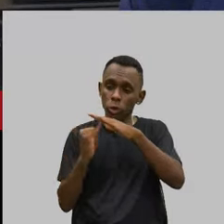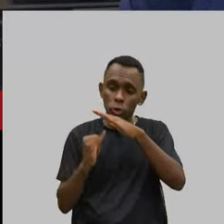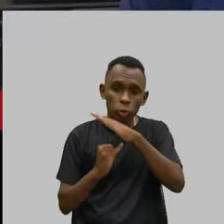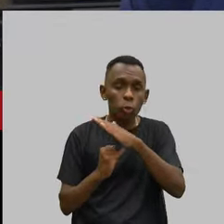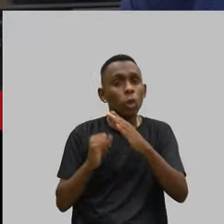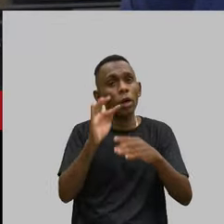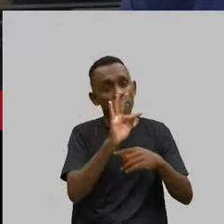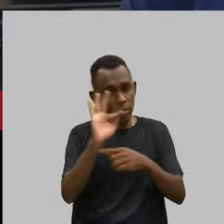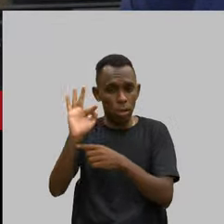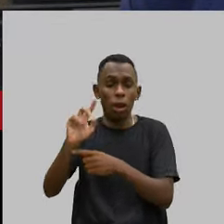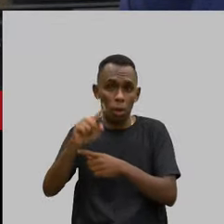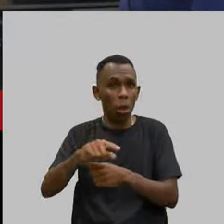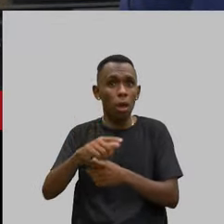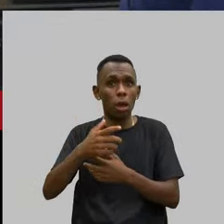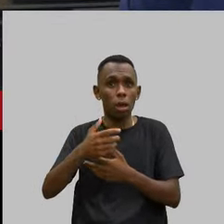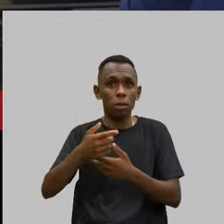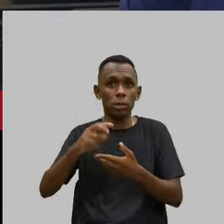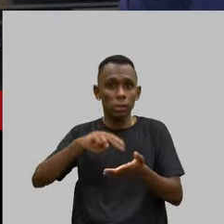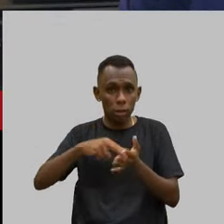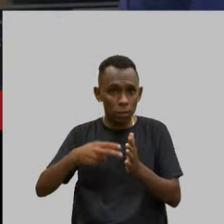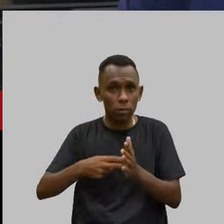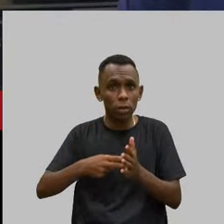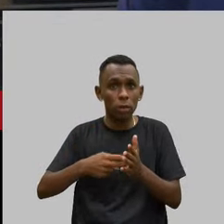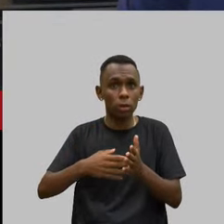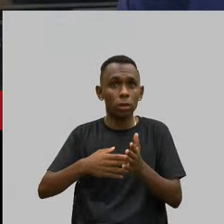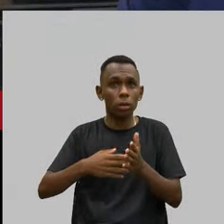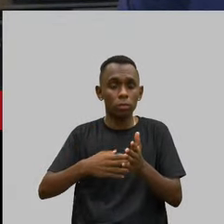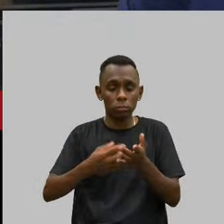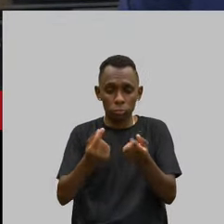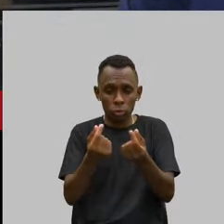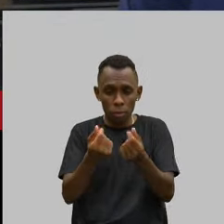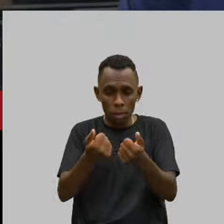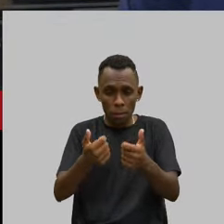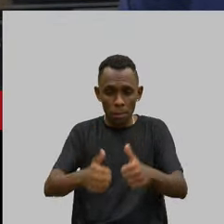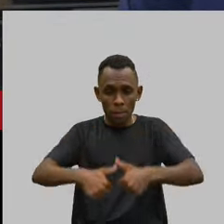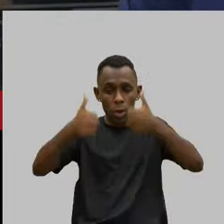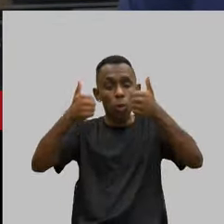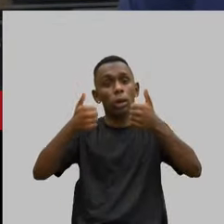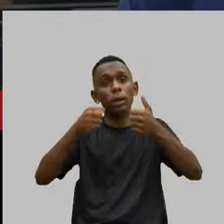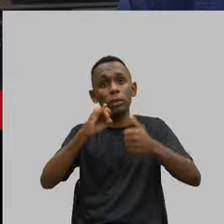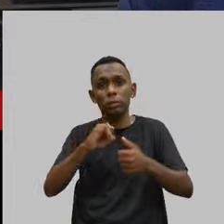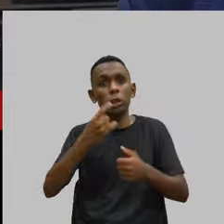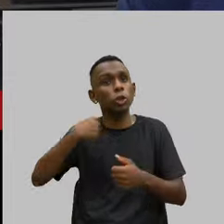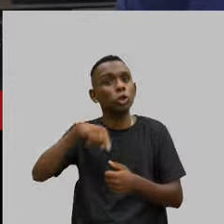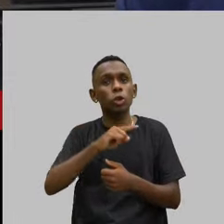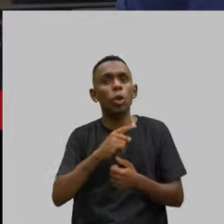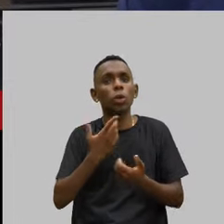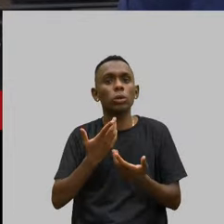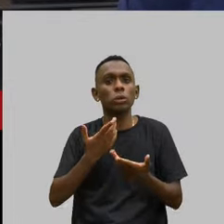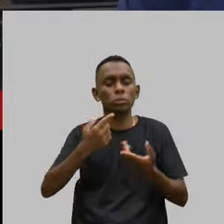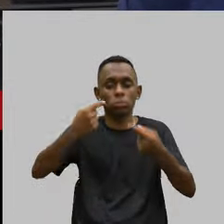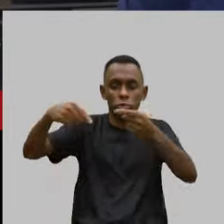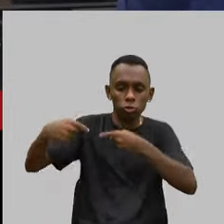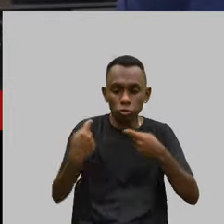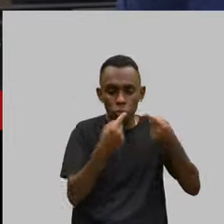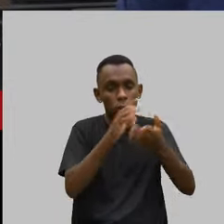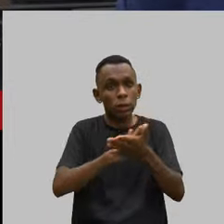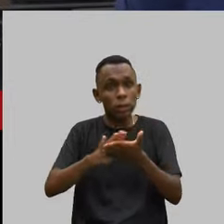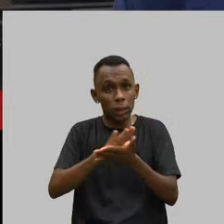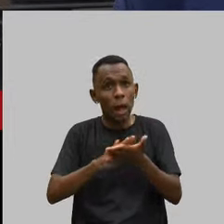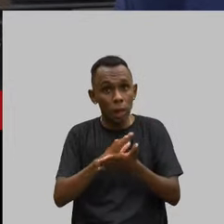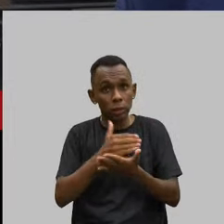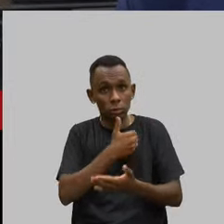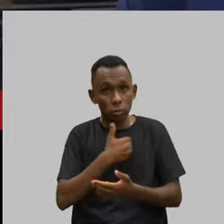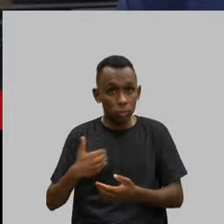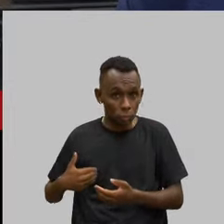instrumentos legítimos de pressão pela disputa do orçamento porque se nós não disputarmos o orç para políticas públicas o